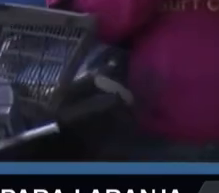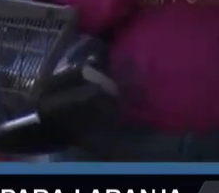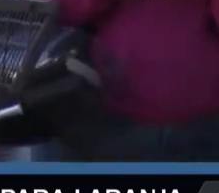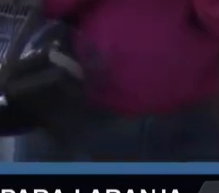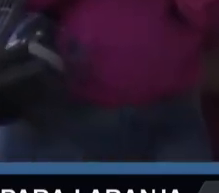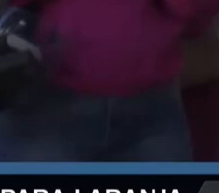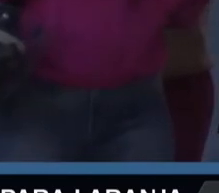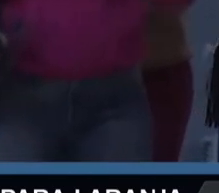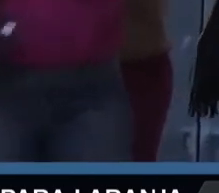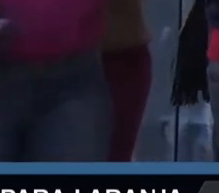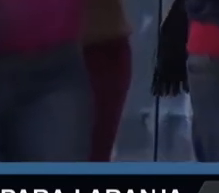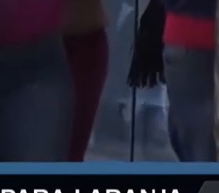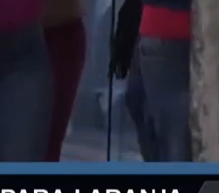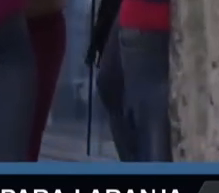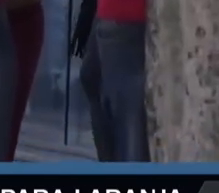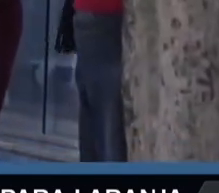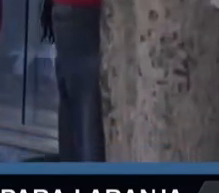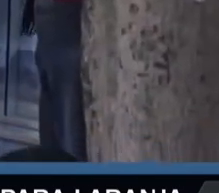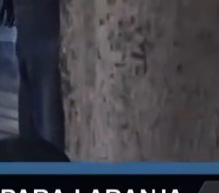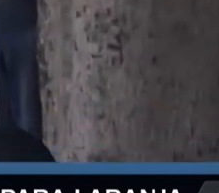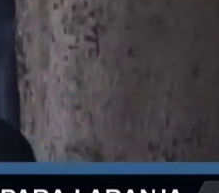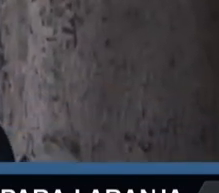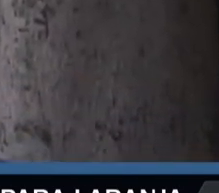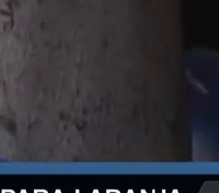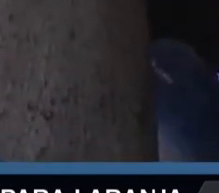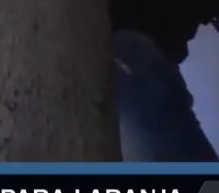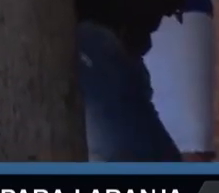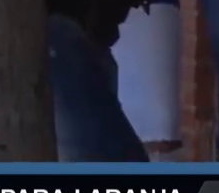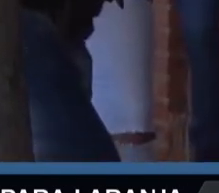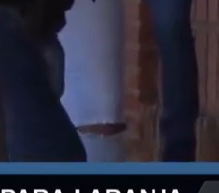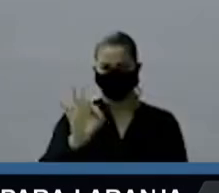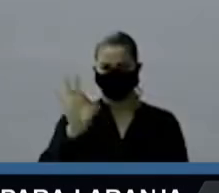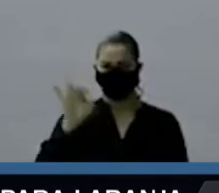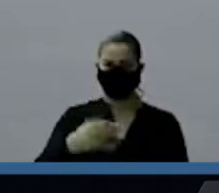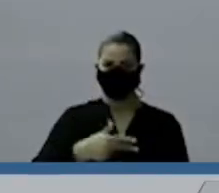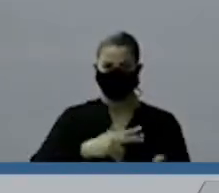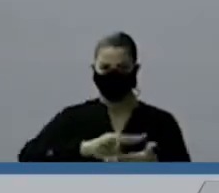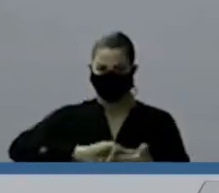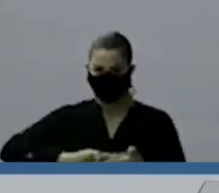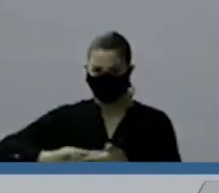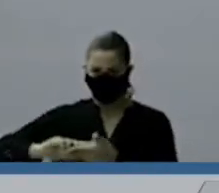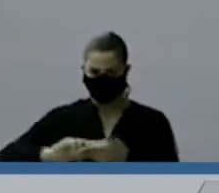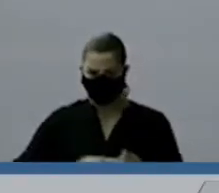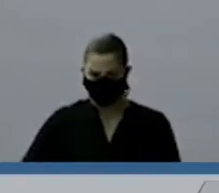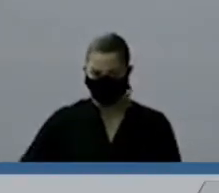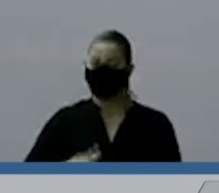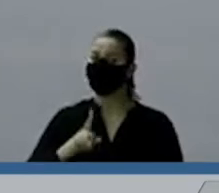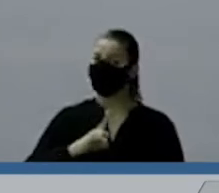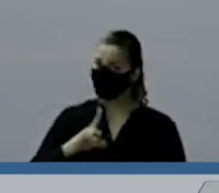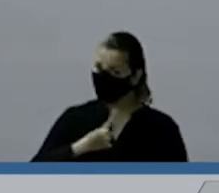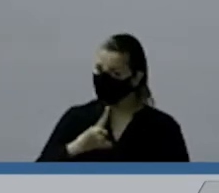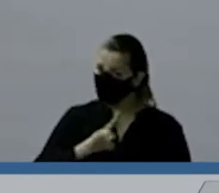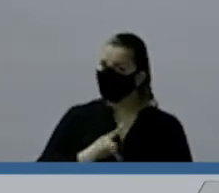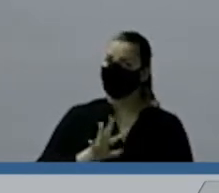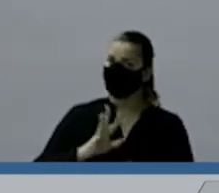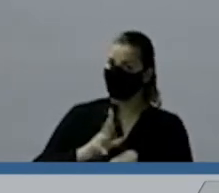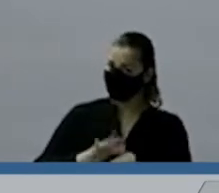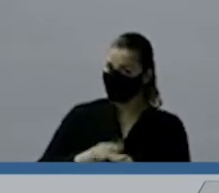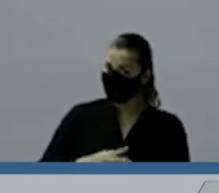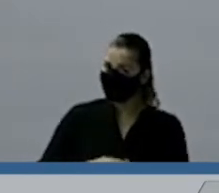a guarda, mesmo com a pandemia já durando mais de 7 meses. O que mostra que a doença está